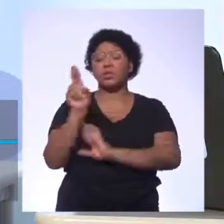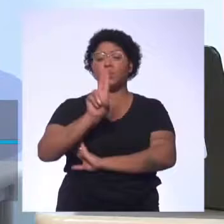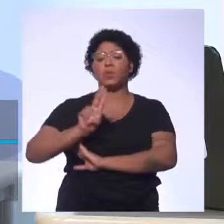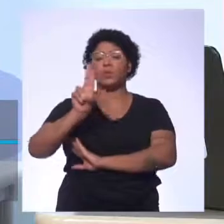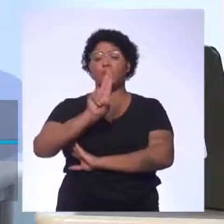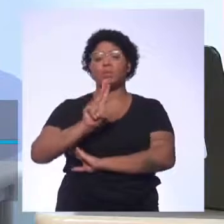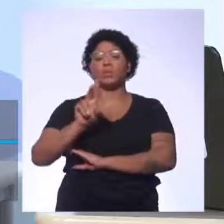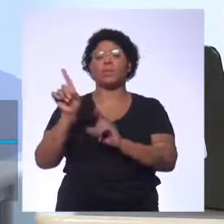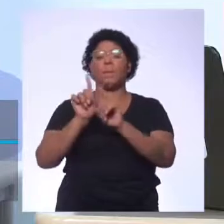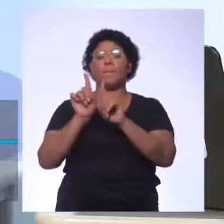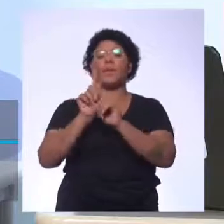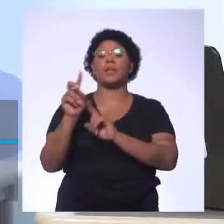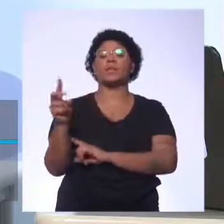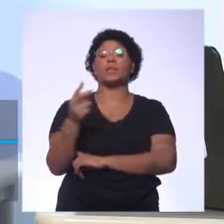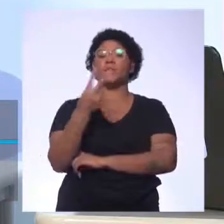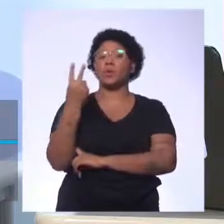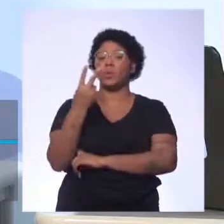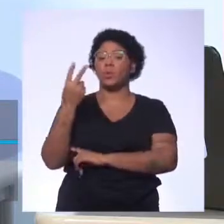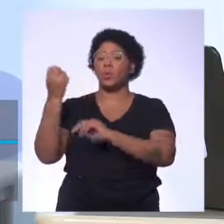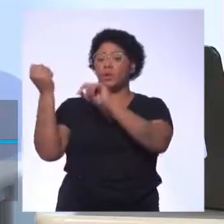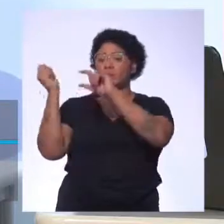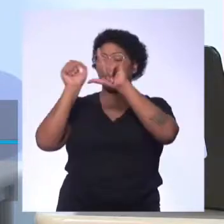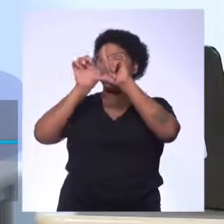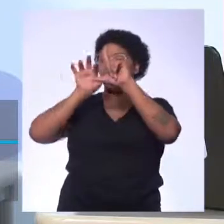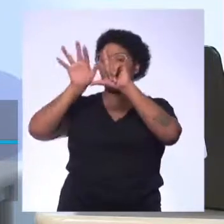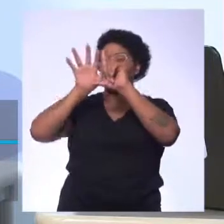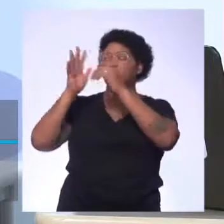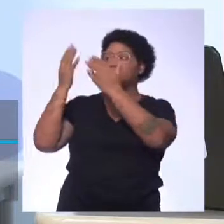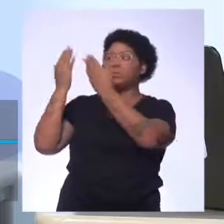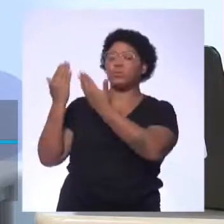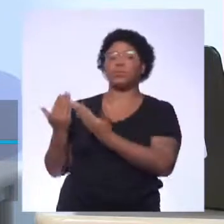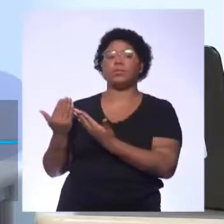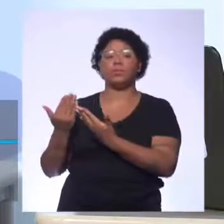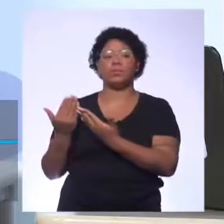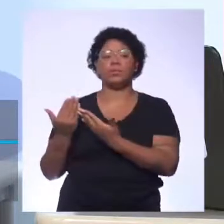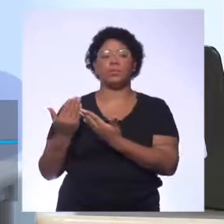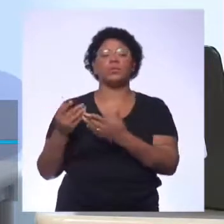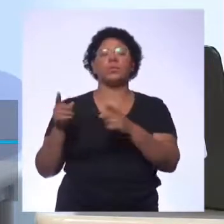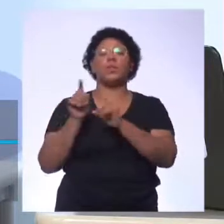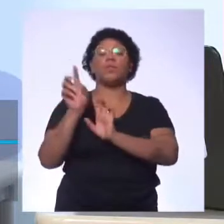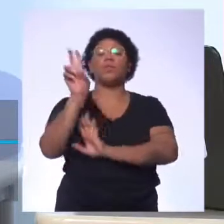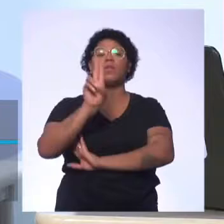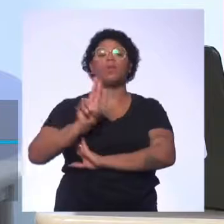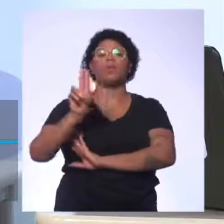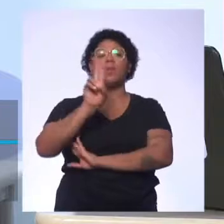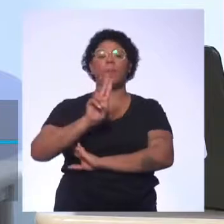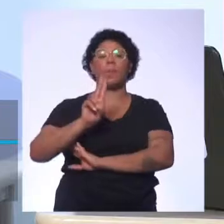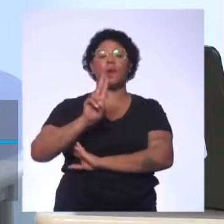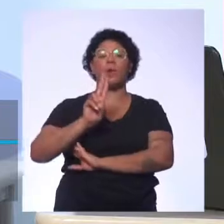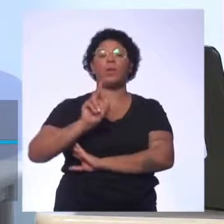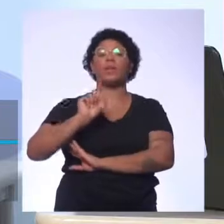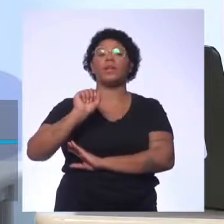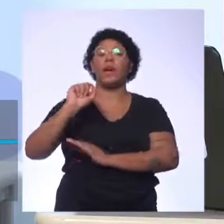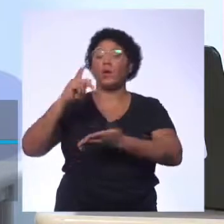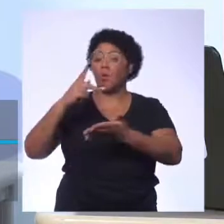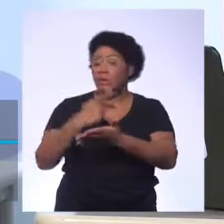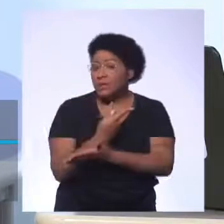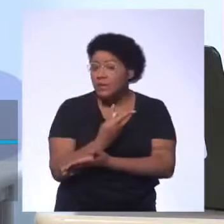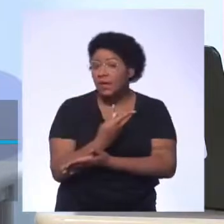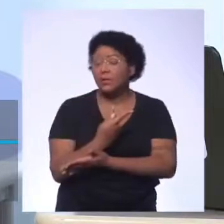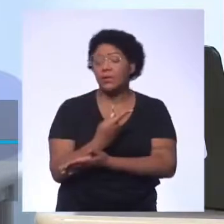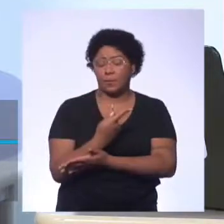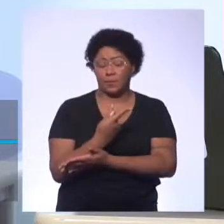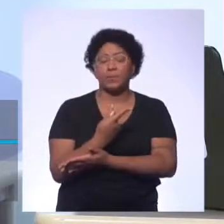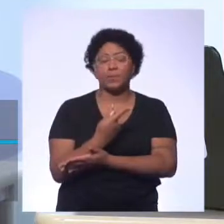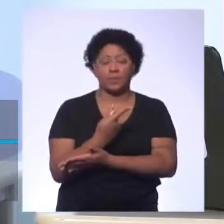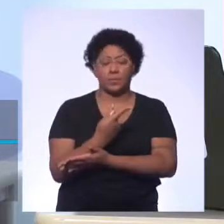Eu quero que vocês pensem nessa questão. Vocês vão utilizar a parte do que é ação, o que está acontecendo